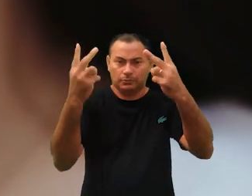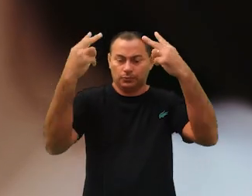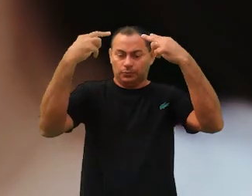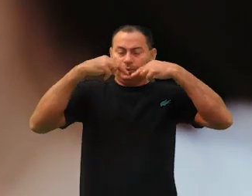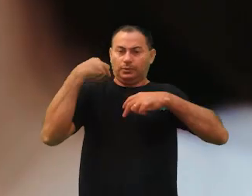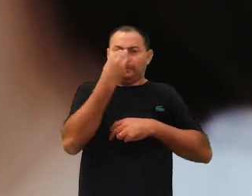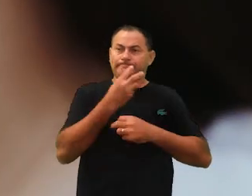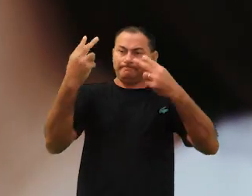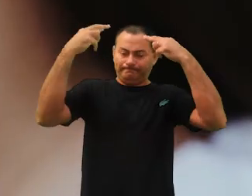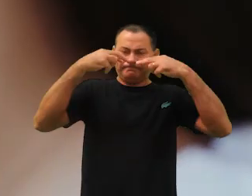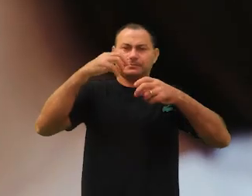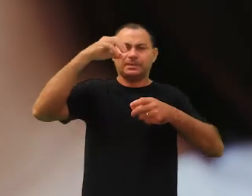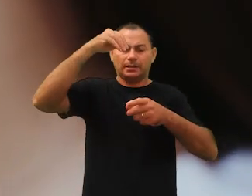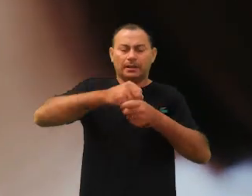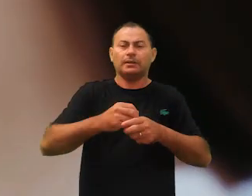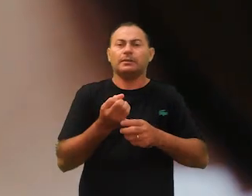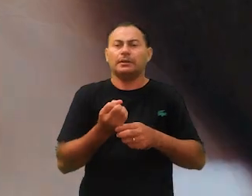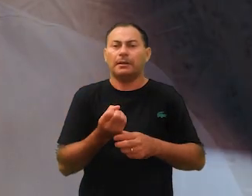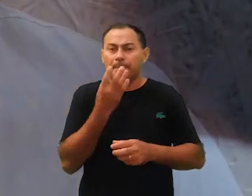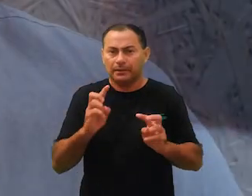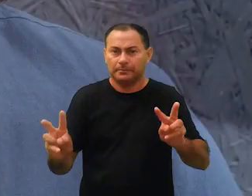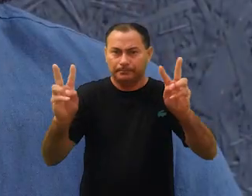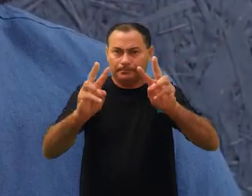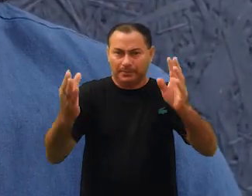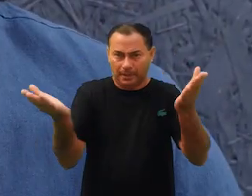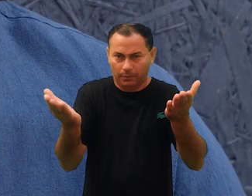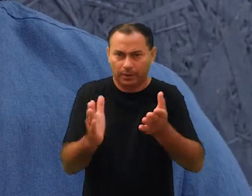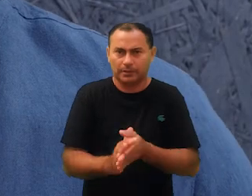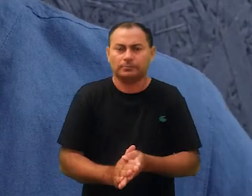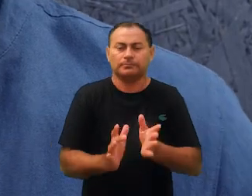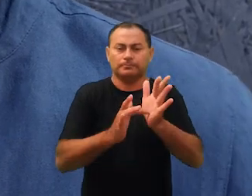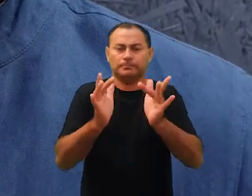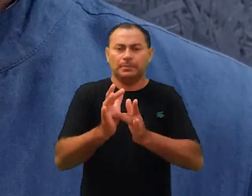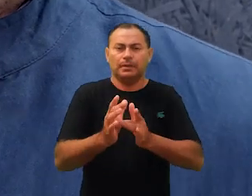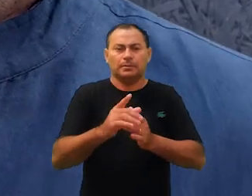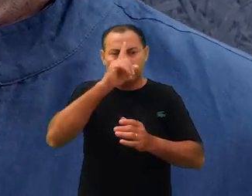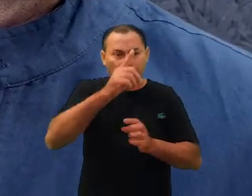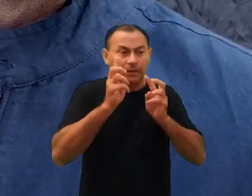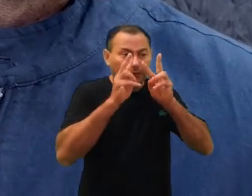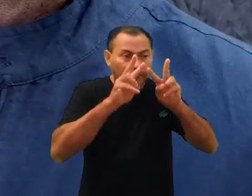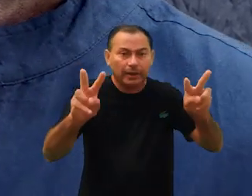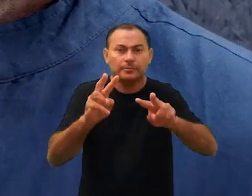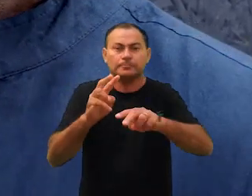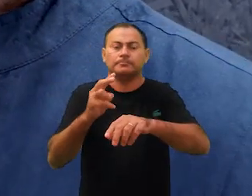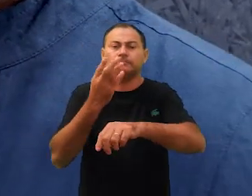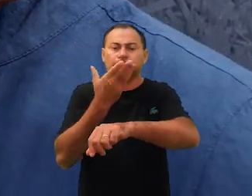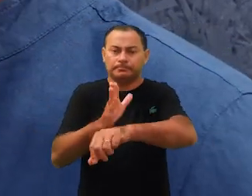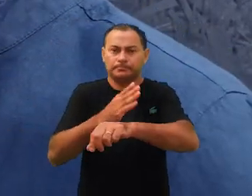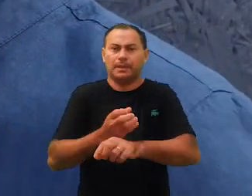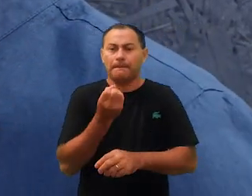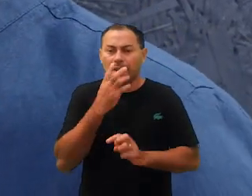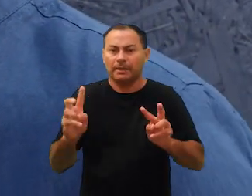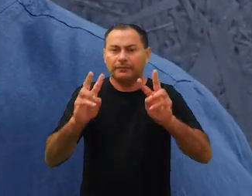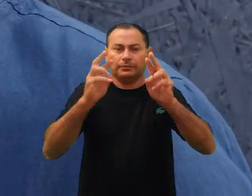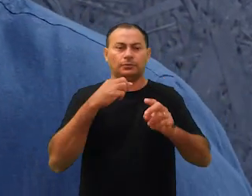nós mesmos. Isso está nas bem-aventuranças. Agora, Ele está nos mandando olhar ao redor e aplicar as